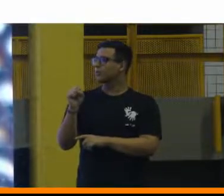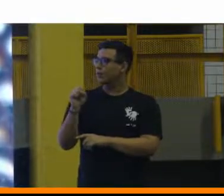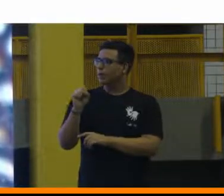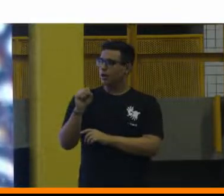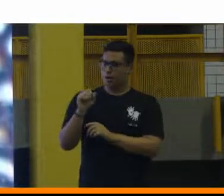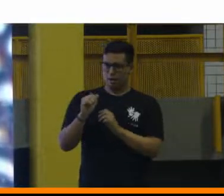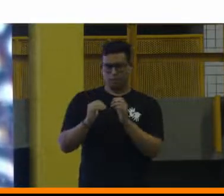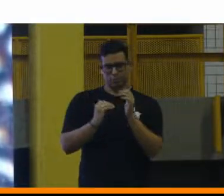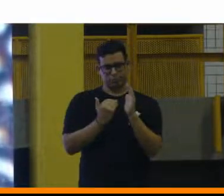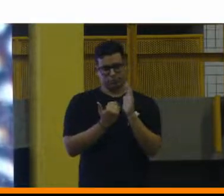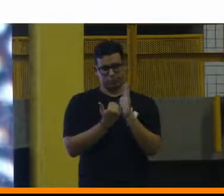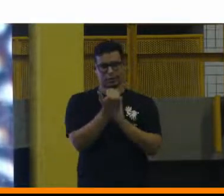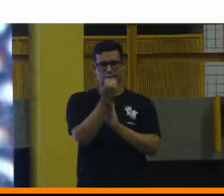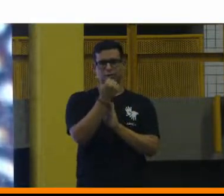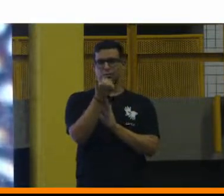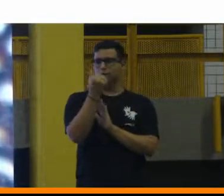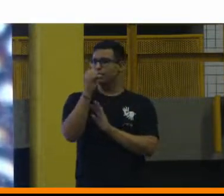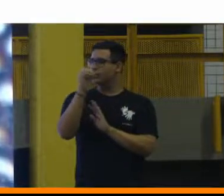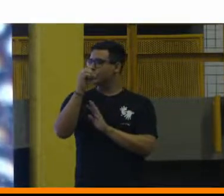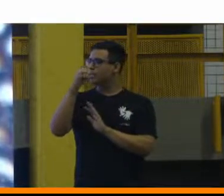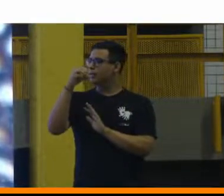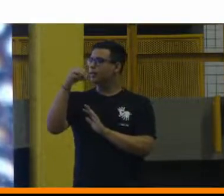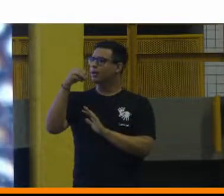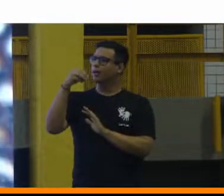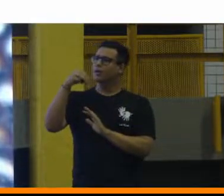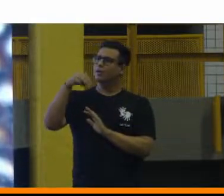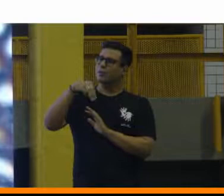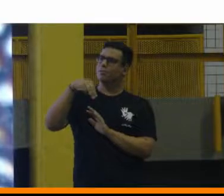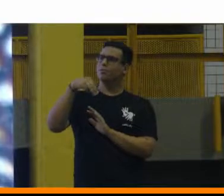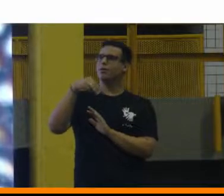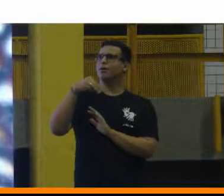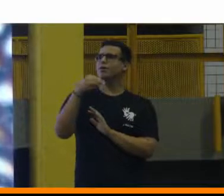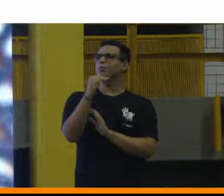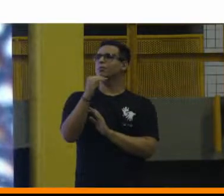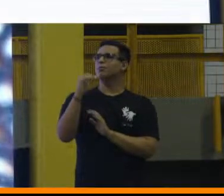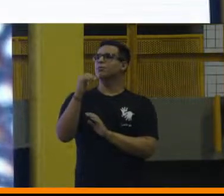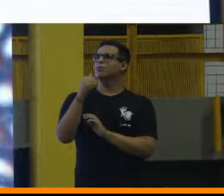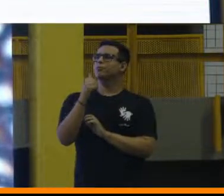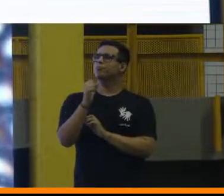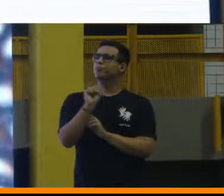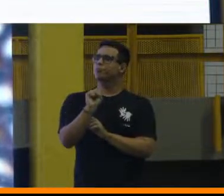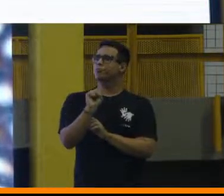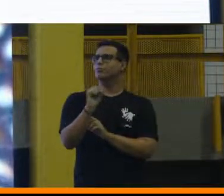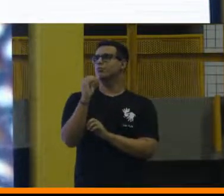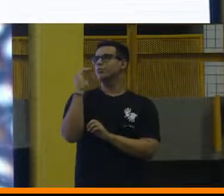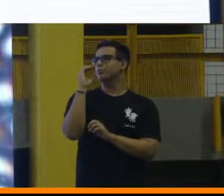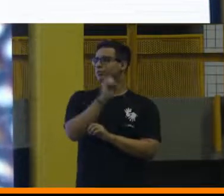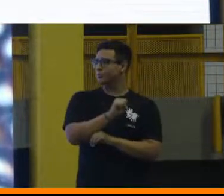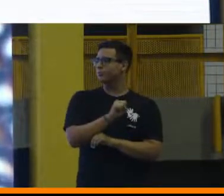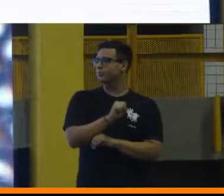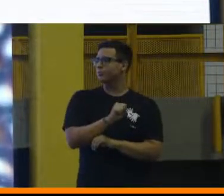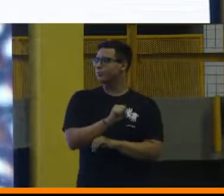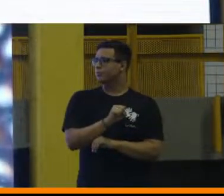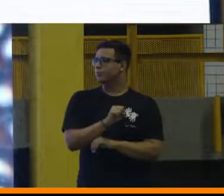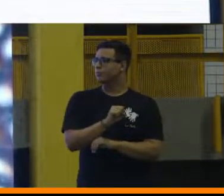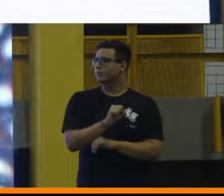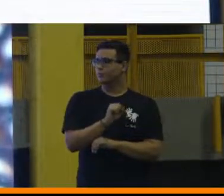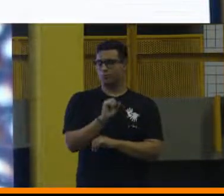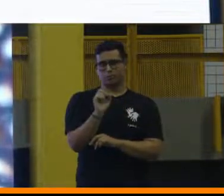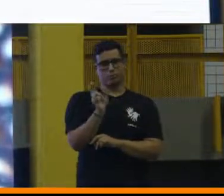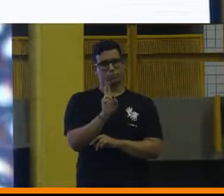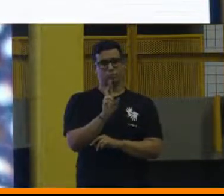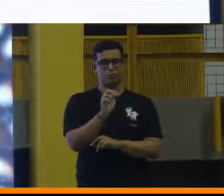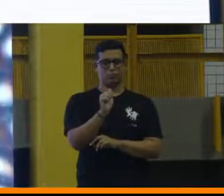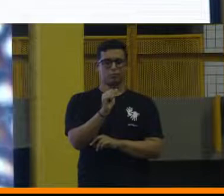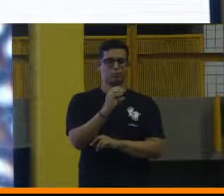10 metros por segundo de velocidade. Isso é o que a gente chama de